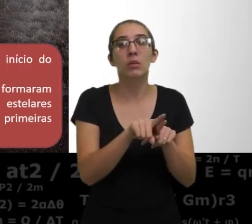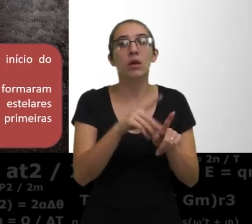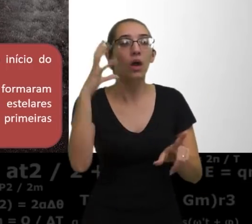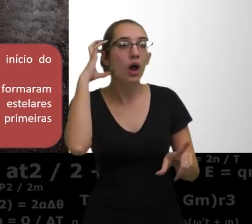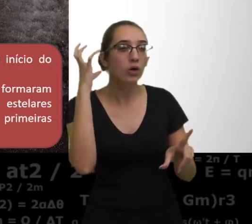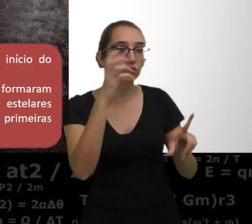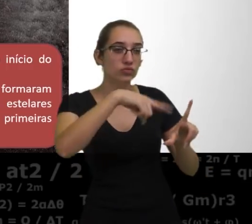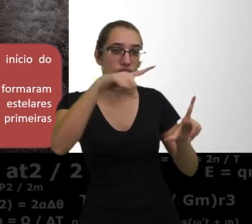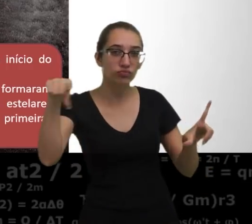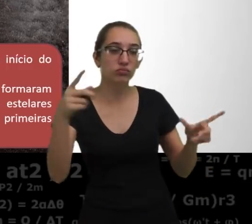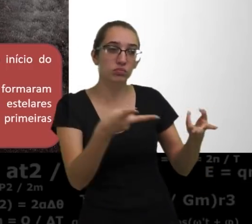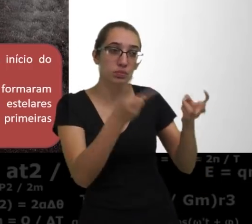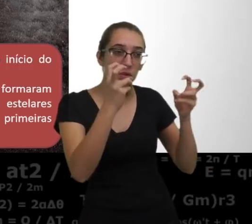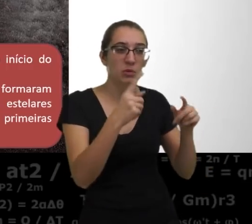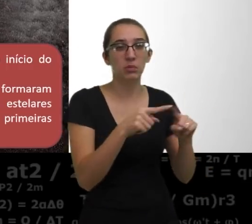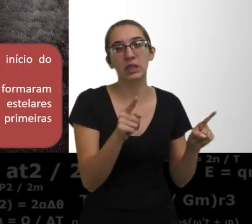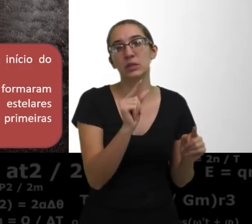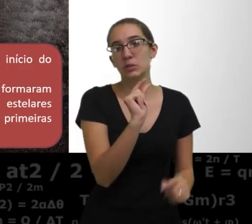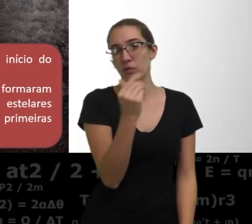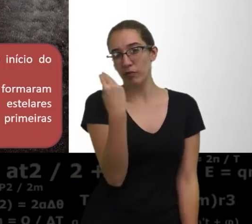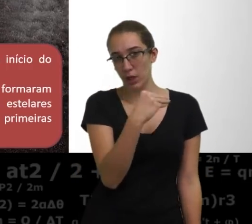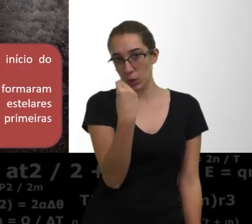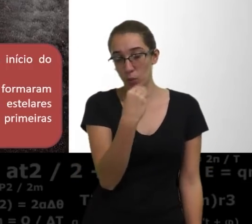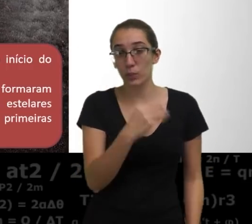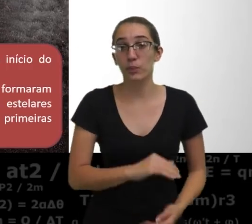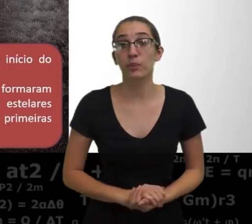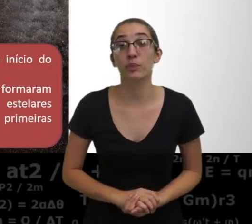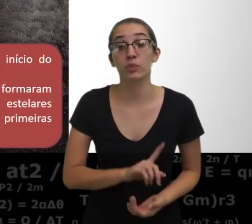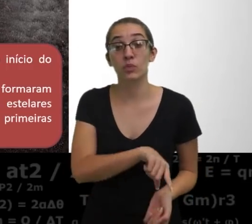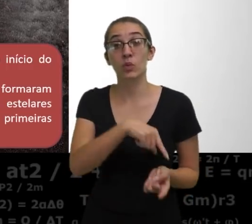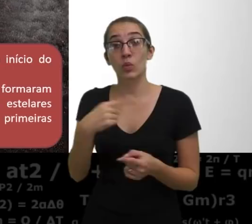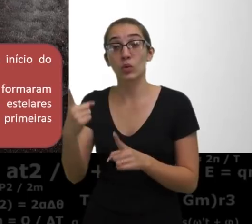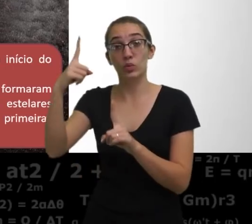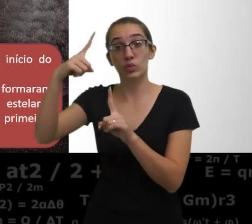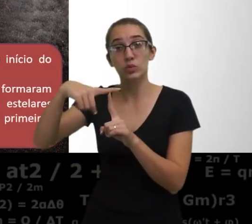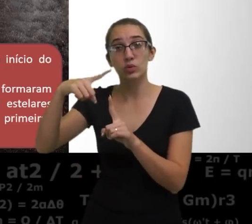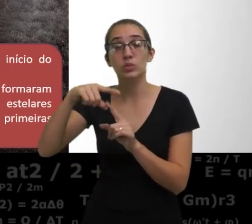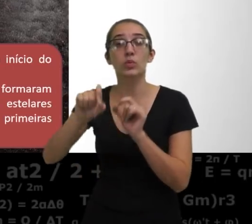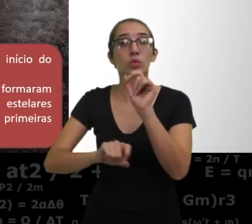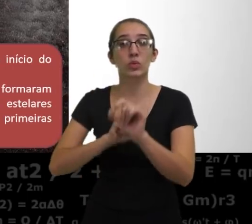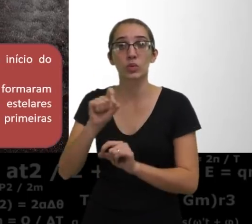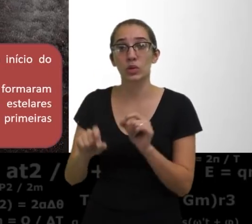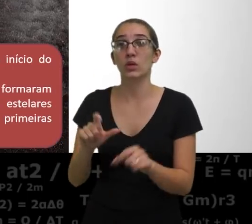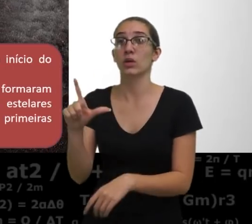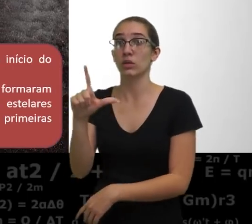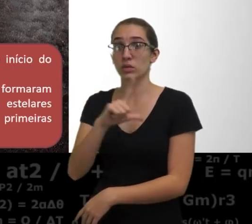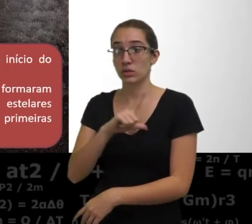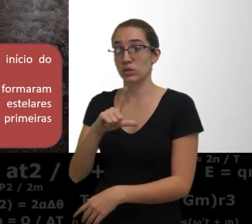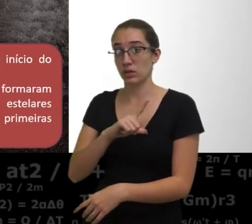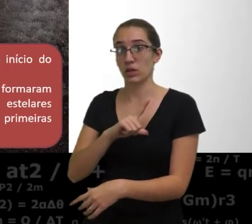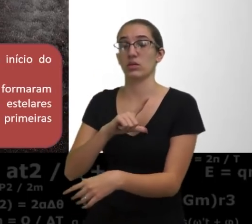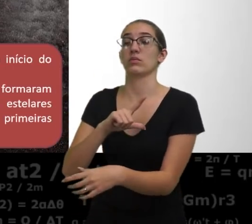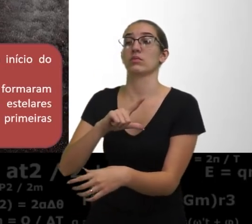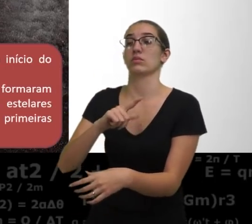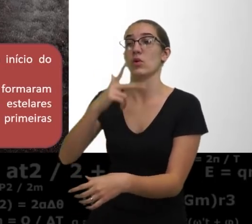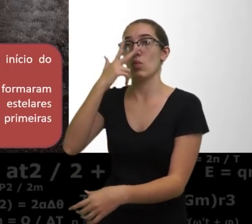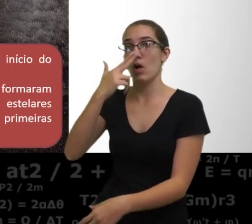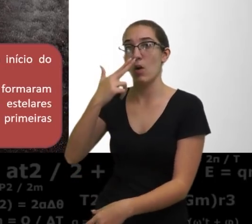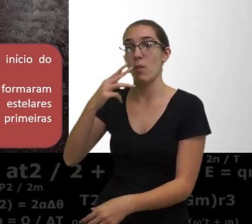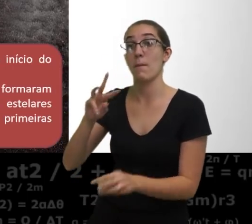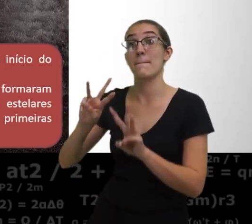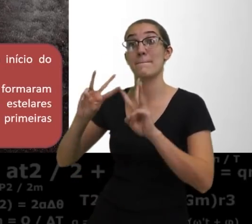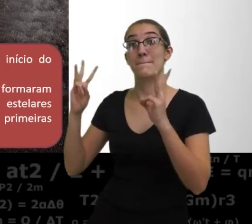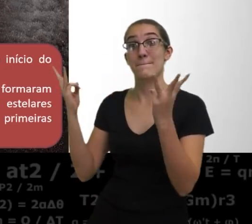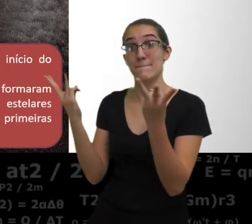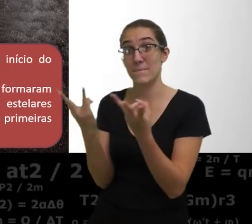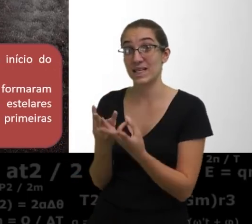buracos negros em centros de galáxias. E aí eles têm massa de 100 mil até coisa de 10 bilhões de vezes a massa do Sol.